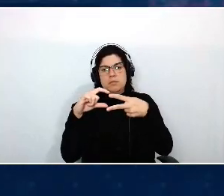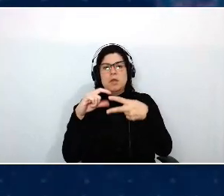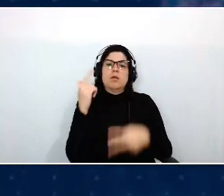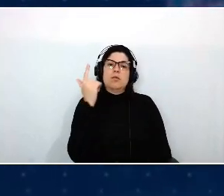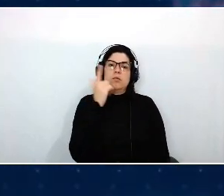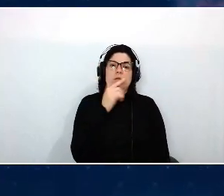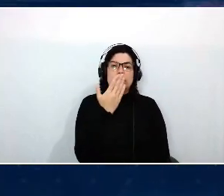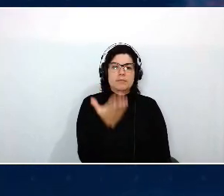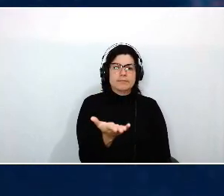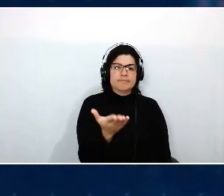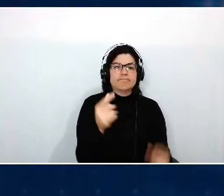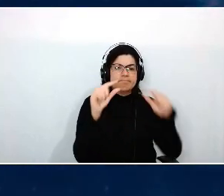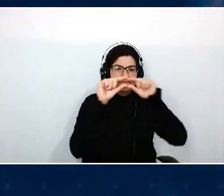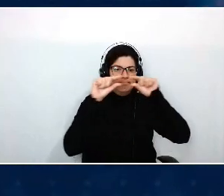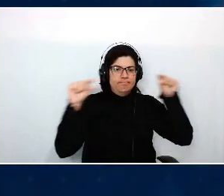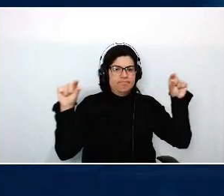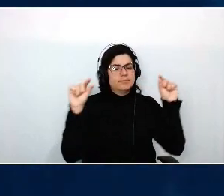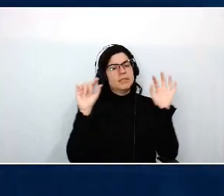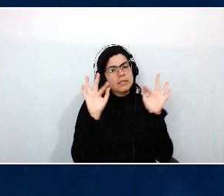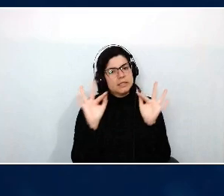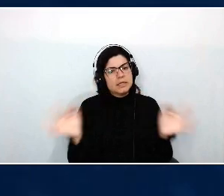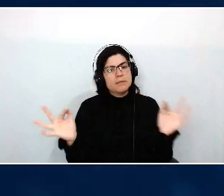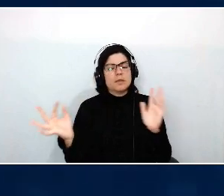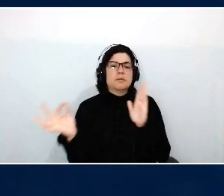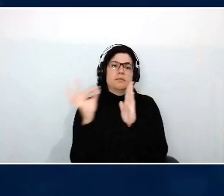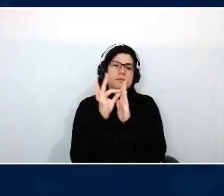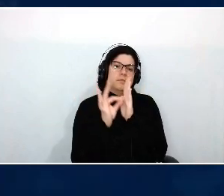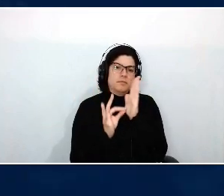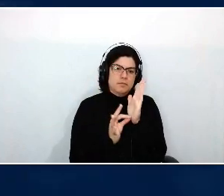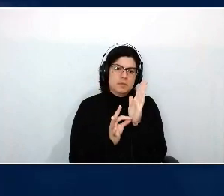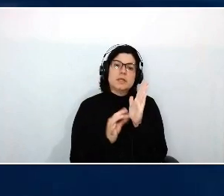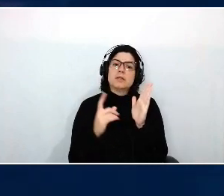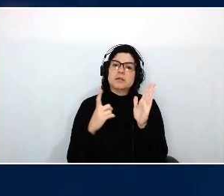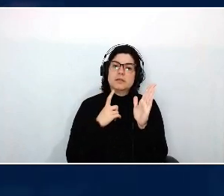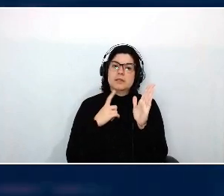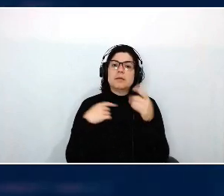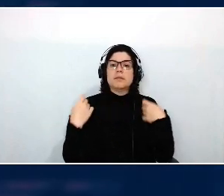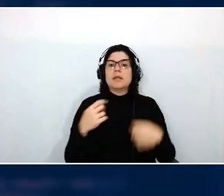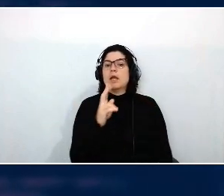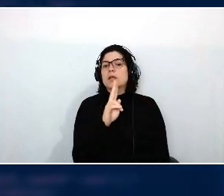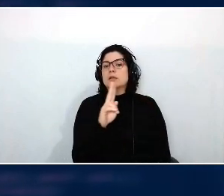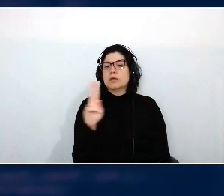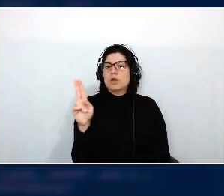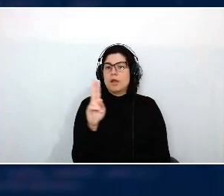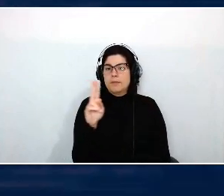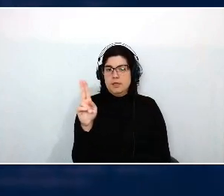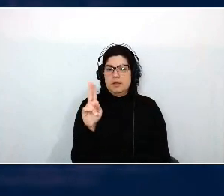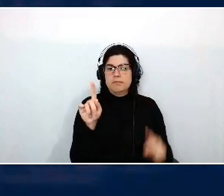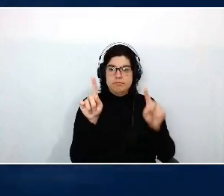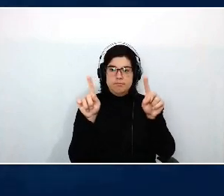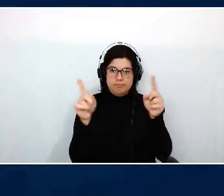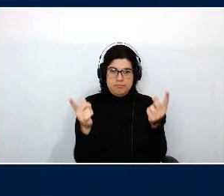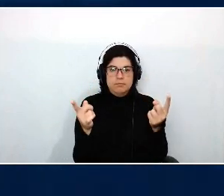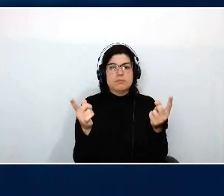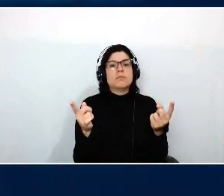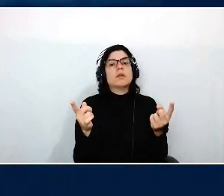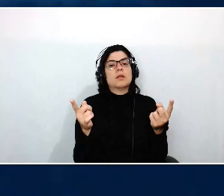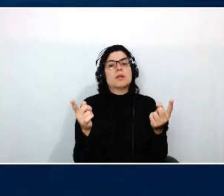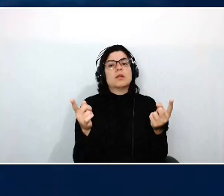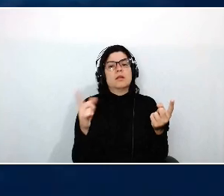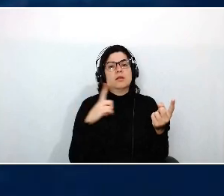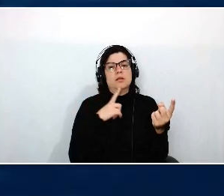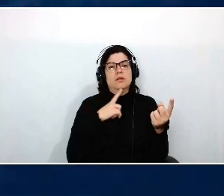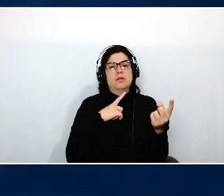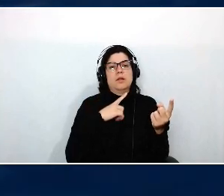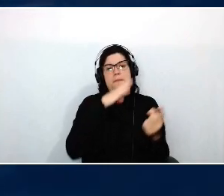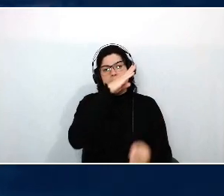FEL. Bem simples, print line, passa uma string e você sempre tem que ter um namespace. E você separa os namespaces com uma barra invertida como no PHP,